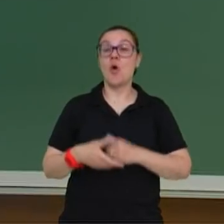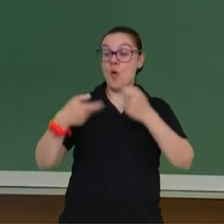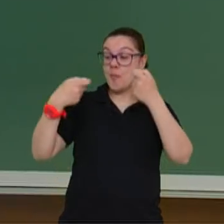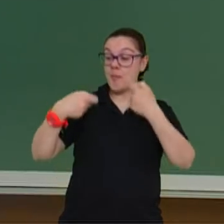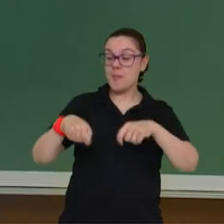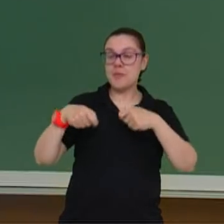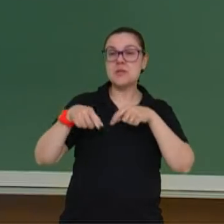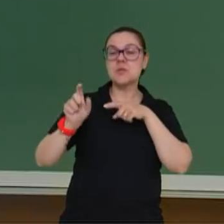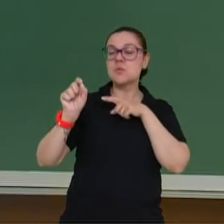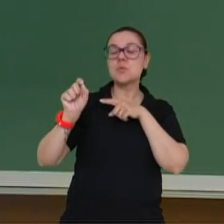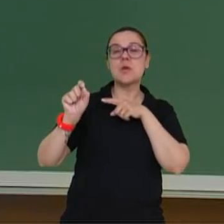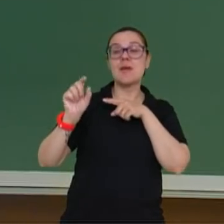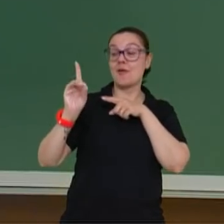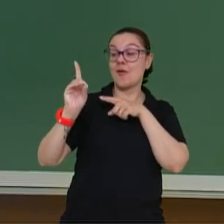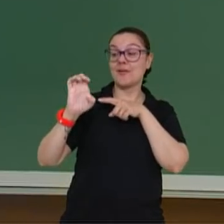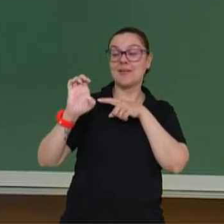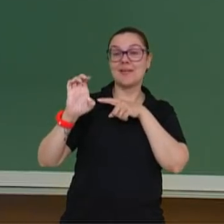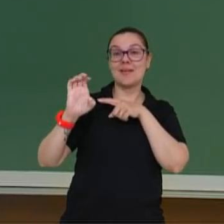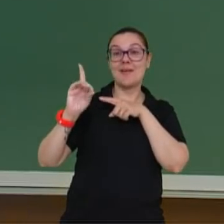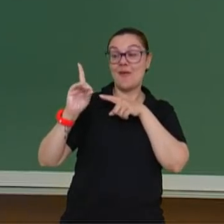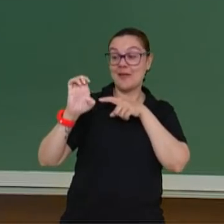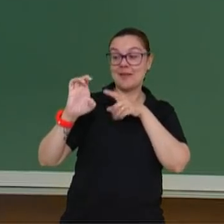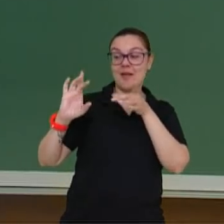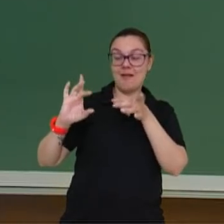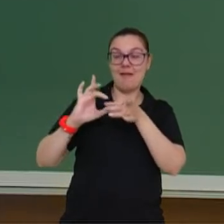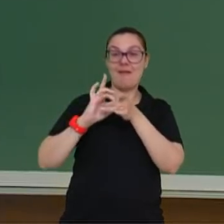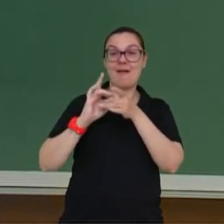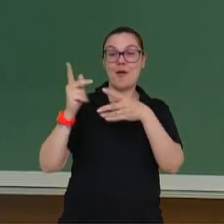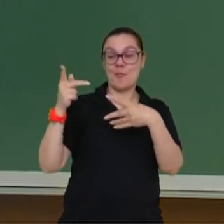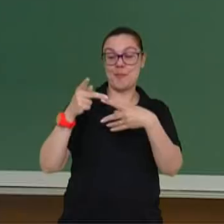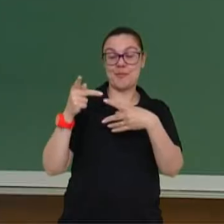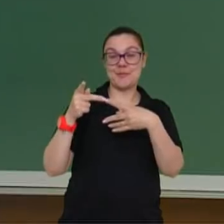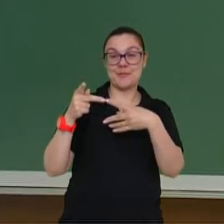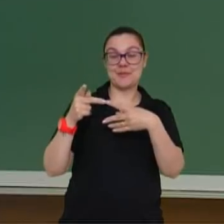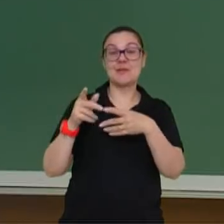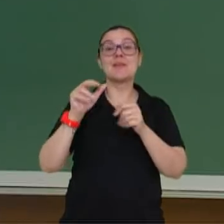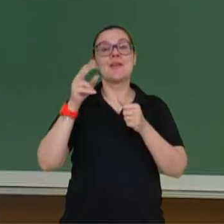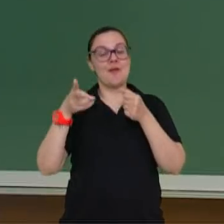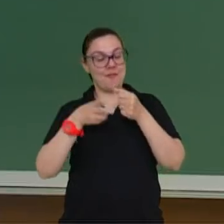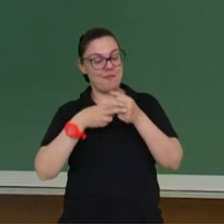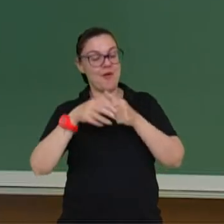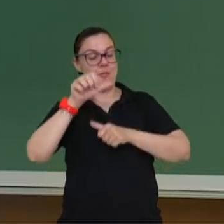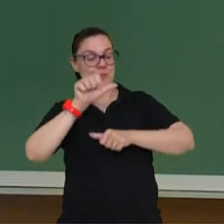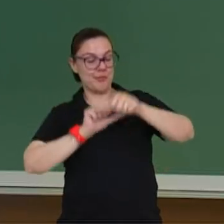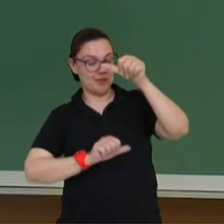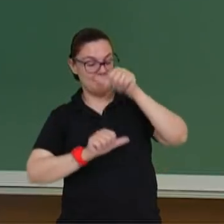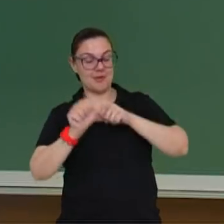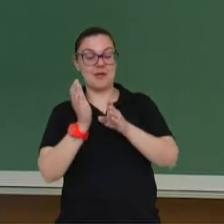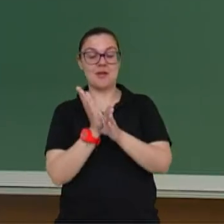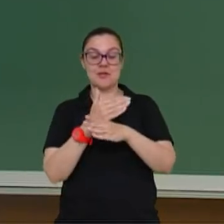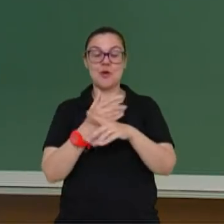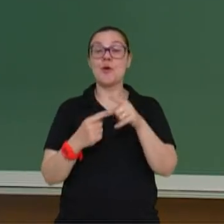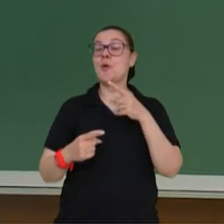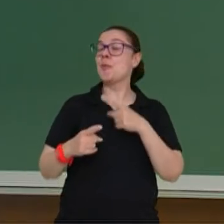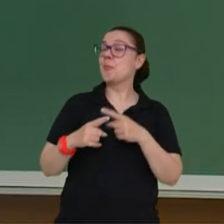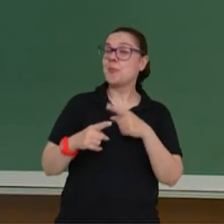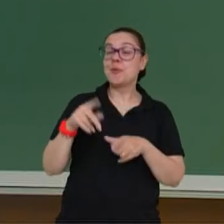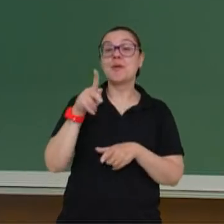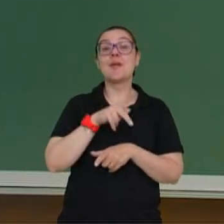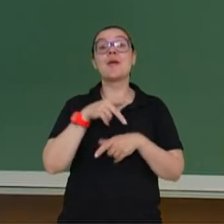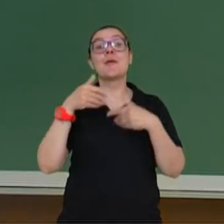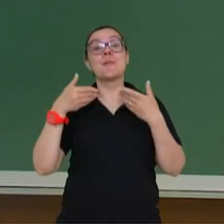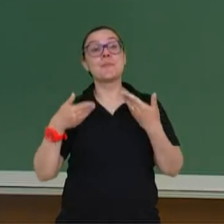de. Olha só. Então, letra D, verbo transitivo indireto. Por quê,